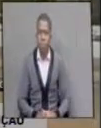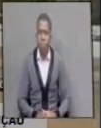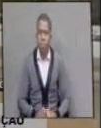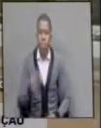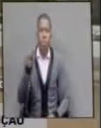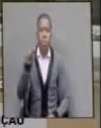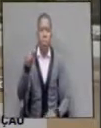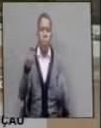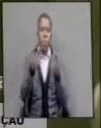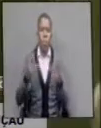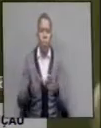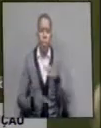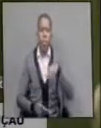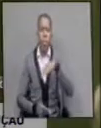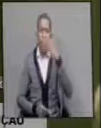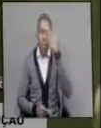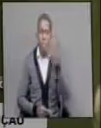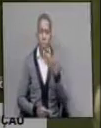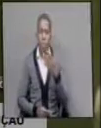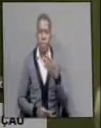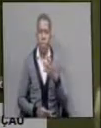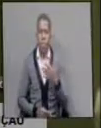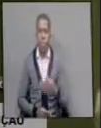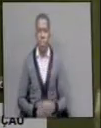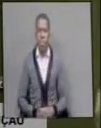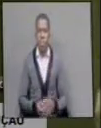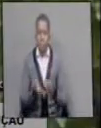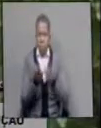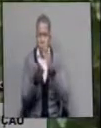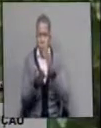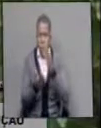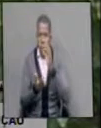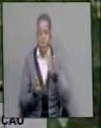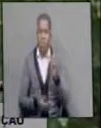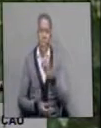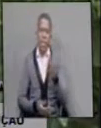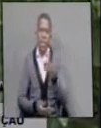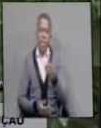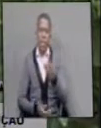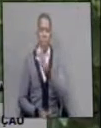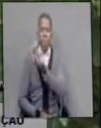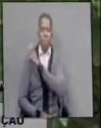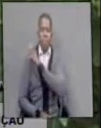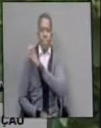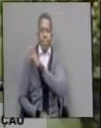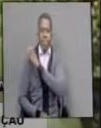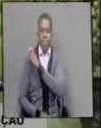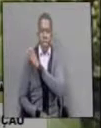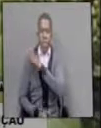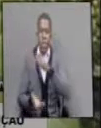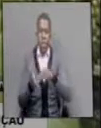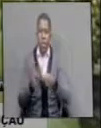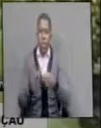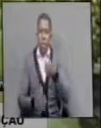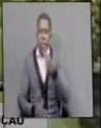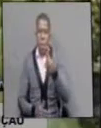tradicional na produção do café uma bomba as fazendas existentes estão a ser recuperadas pelos seus proprietários depois de longos anos de